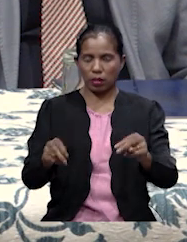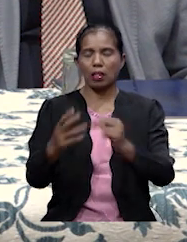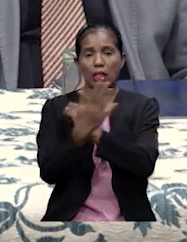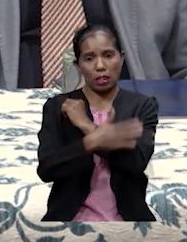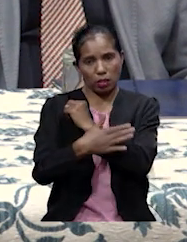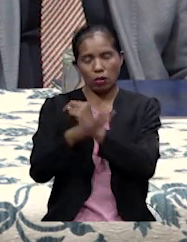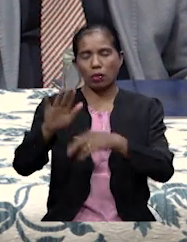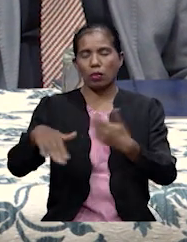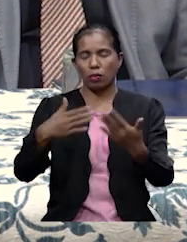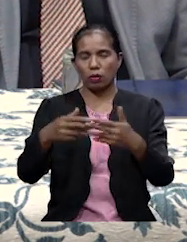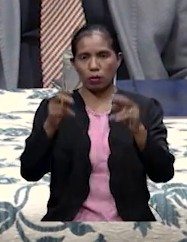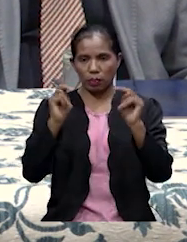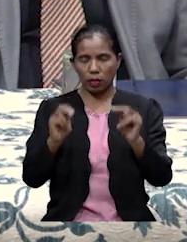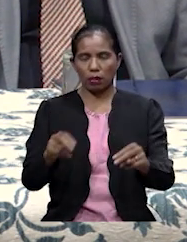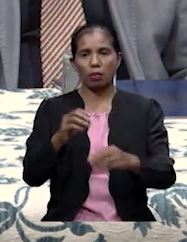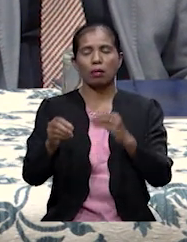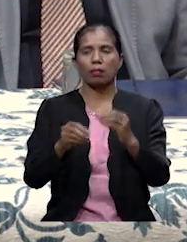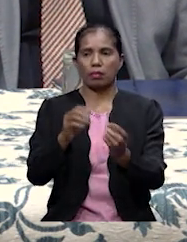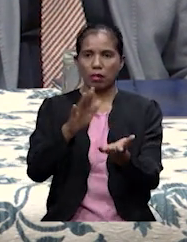rototo precisa quando vai imor